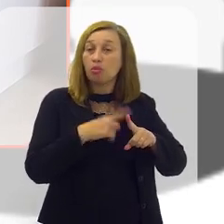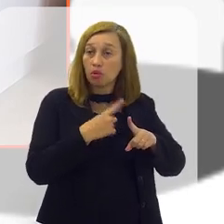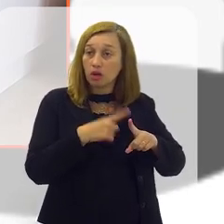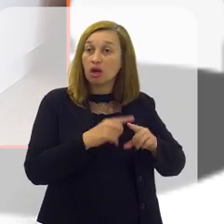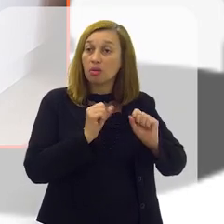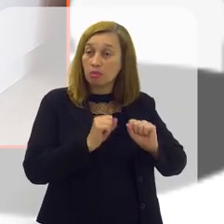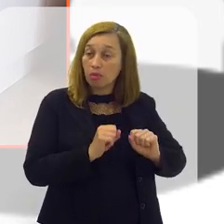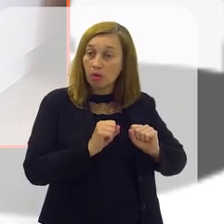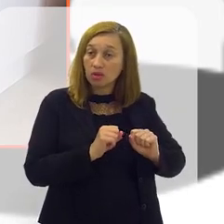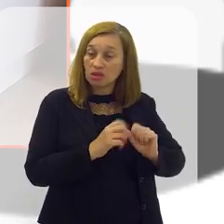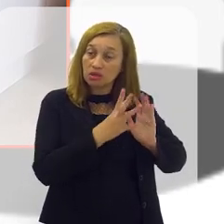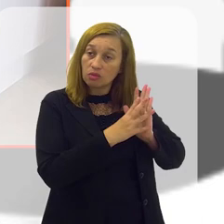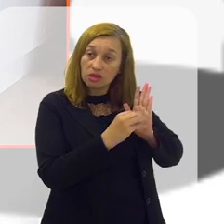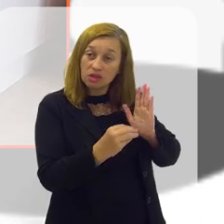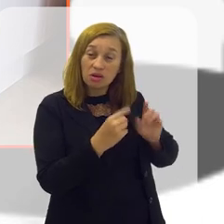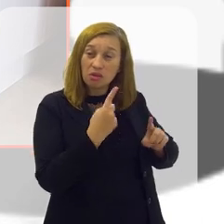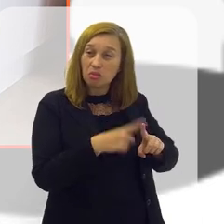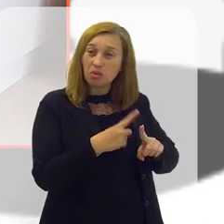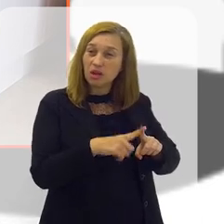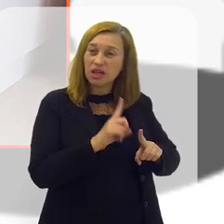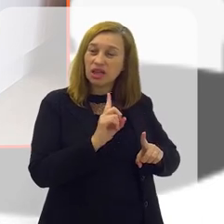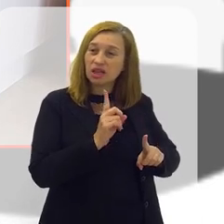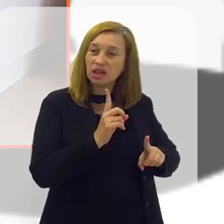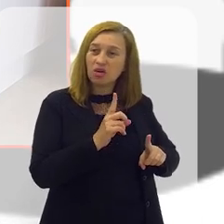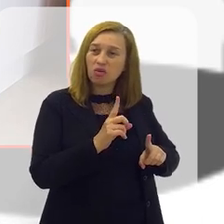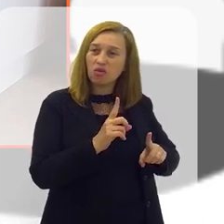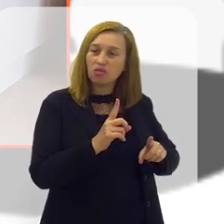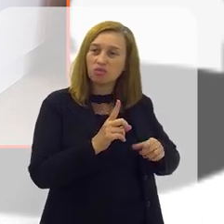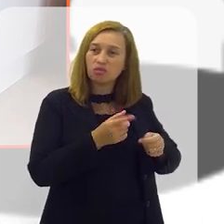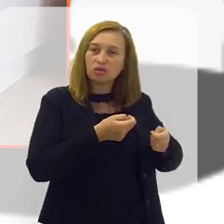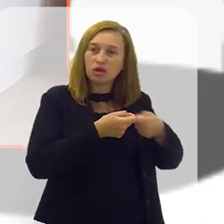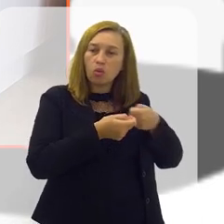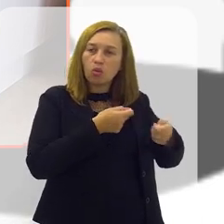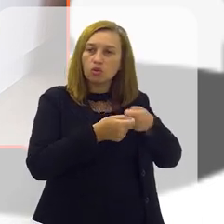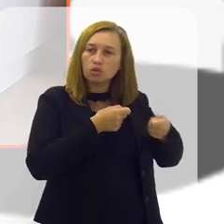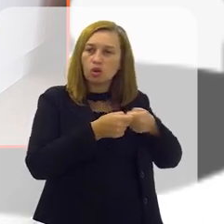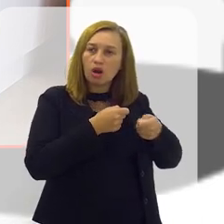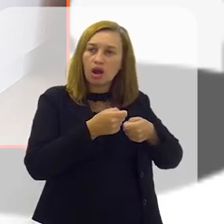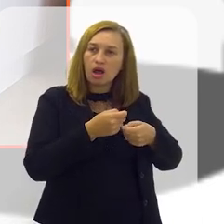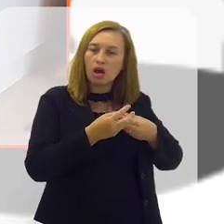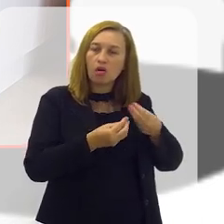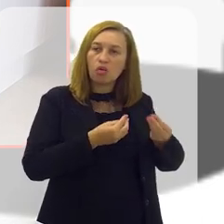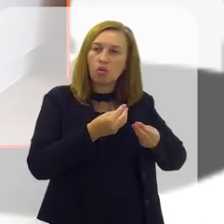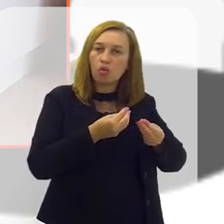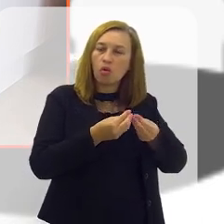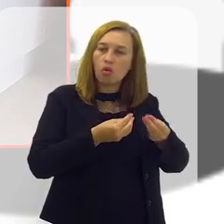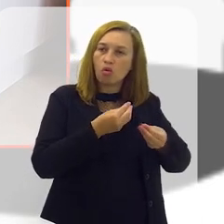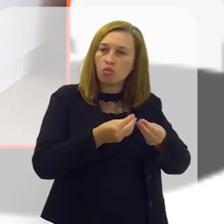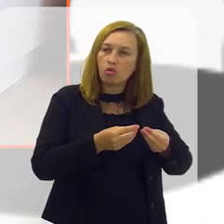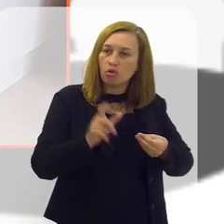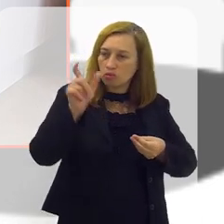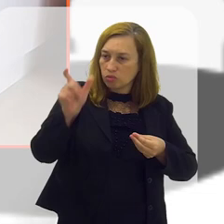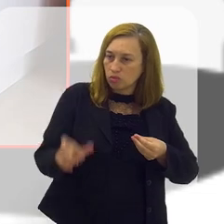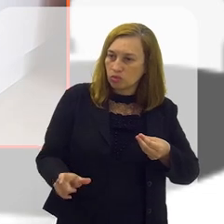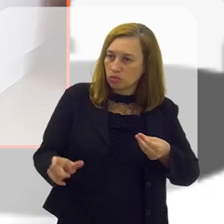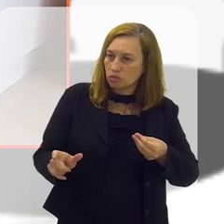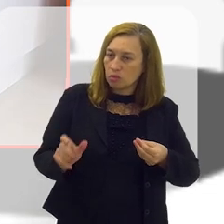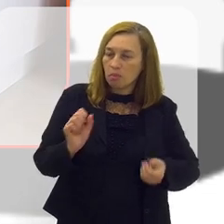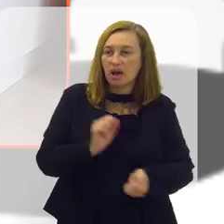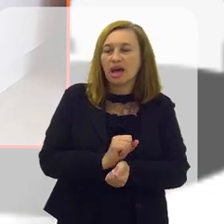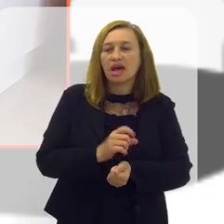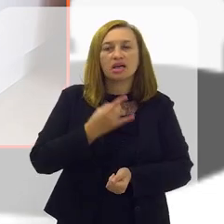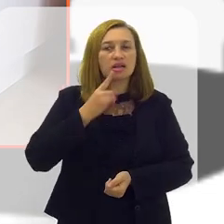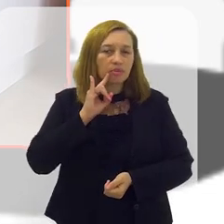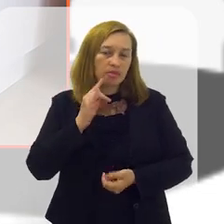porque elas também podem ser um exemplo, porque elas não vão ter como controlar o modo de beber do